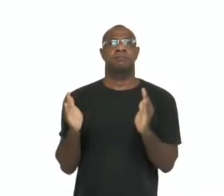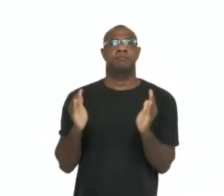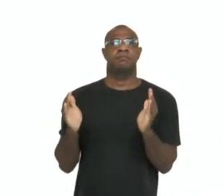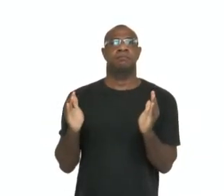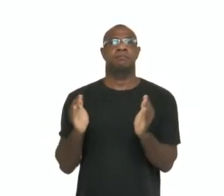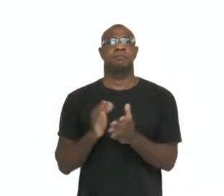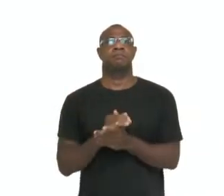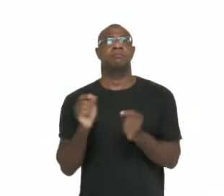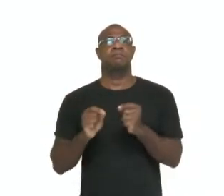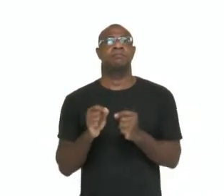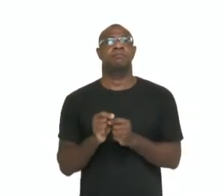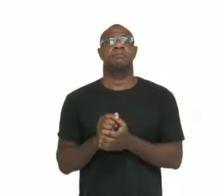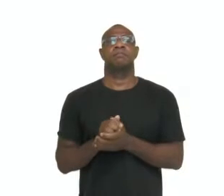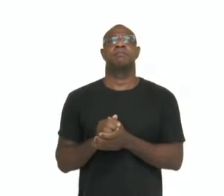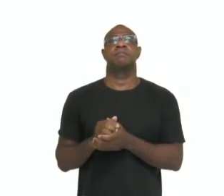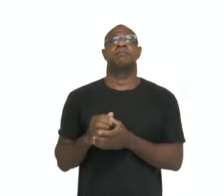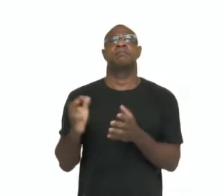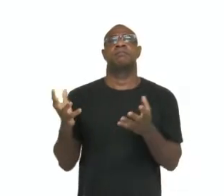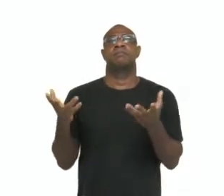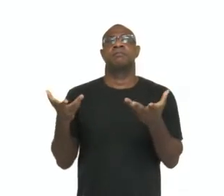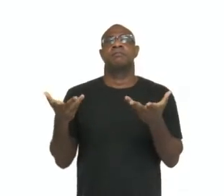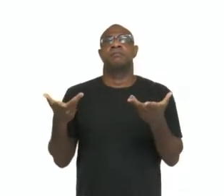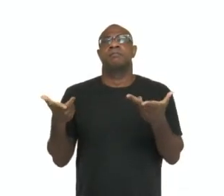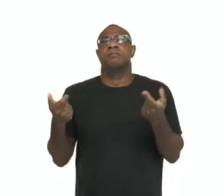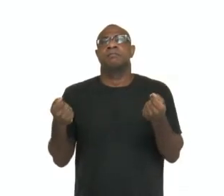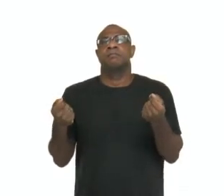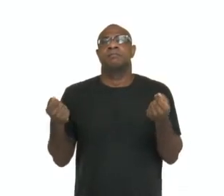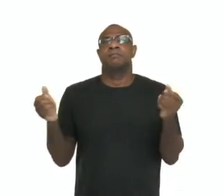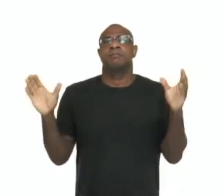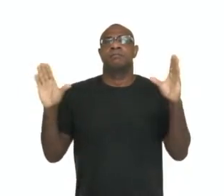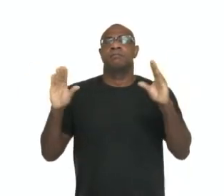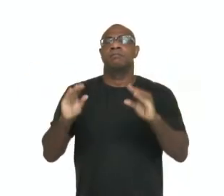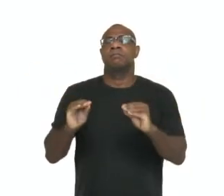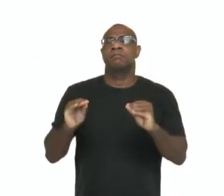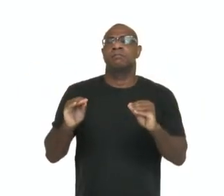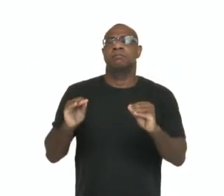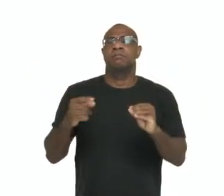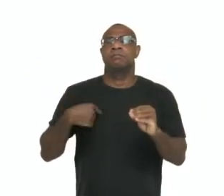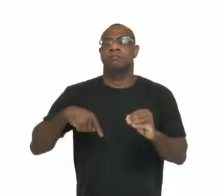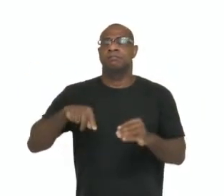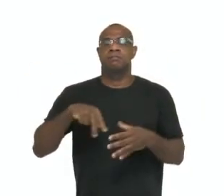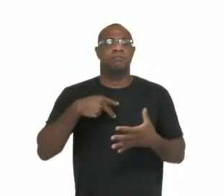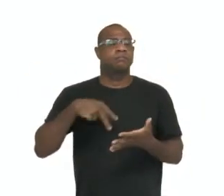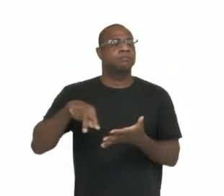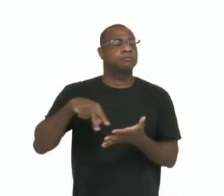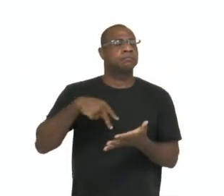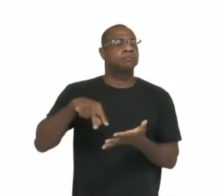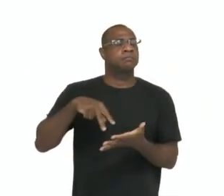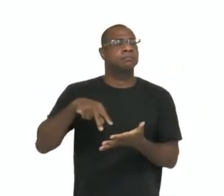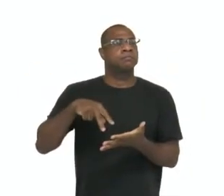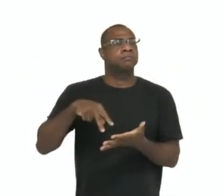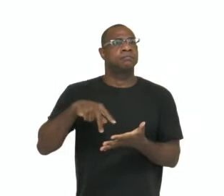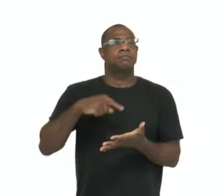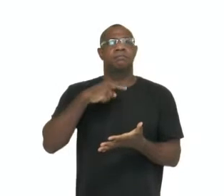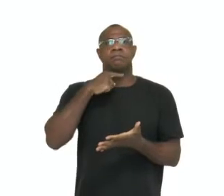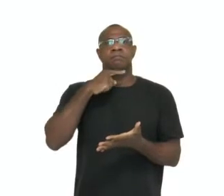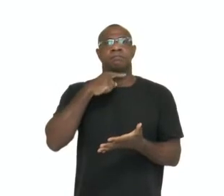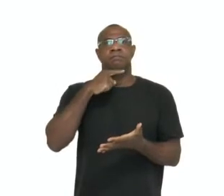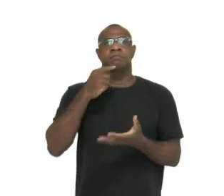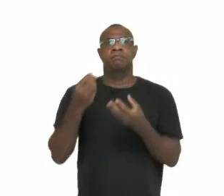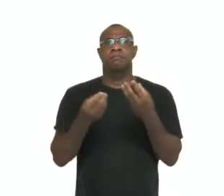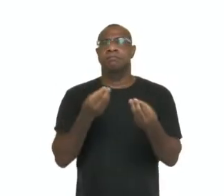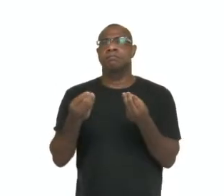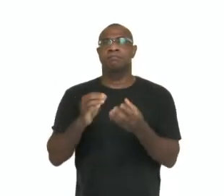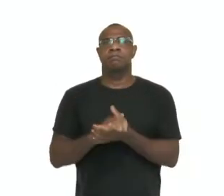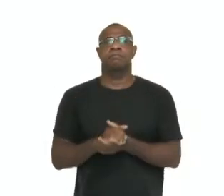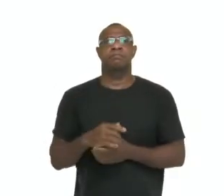os levou nus a um baile, não criou que houvessem iguais na cidade. Eram os